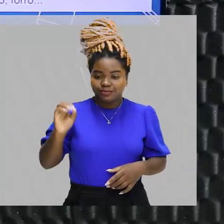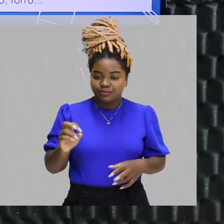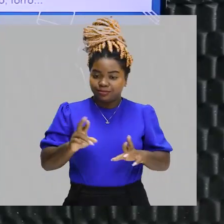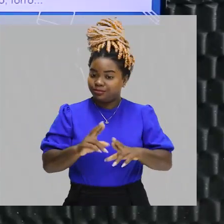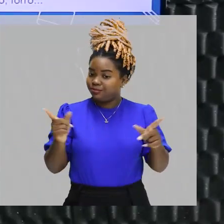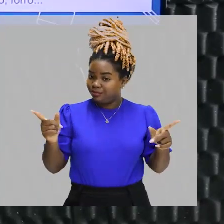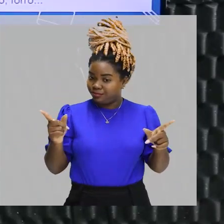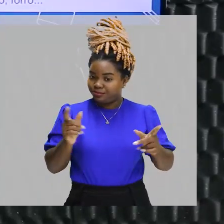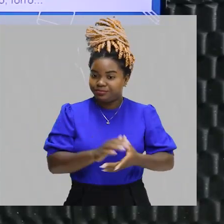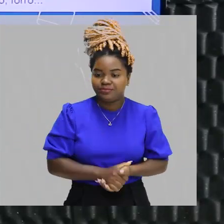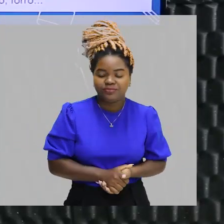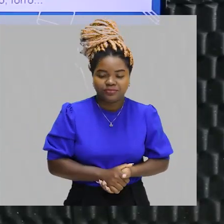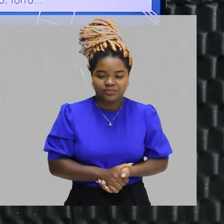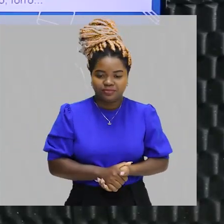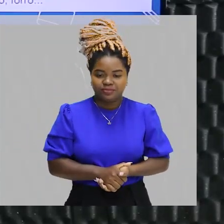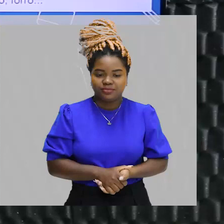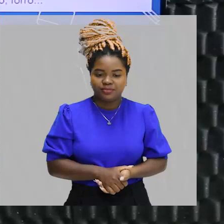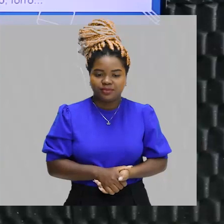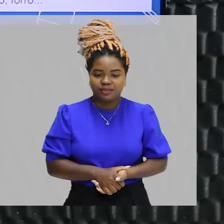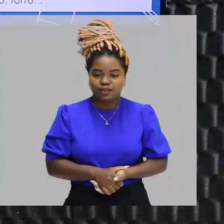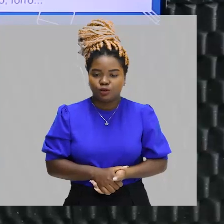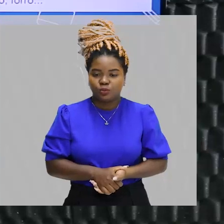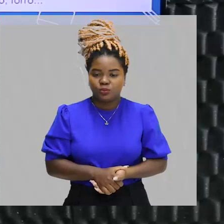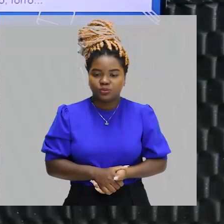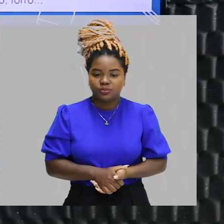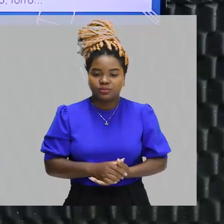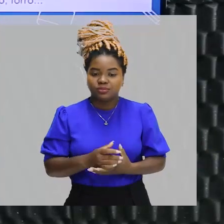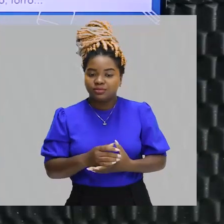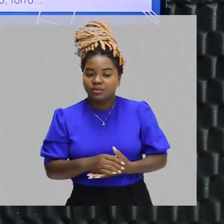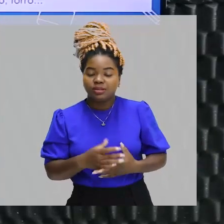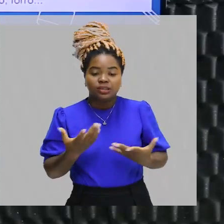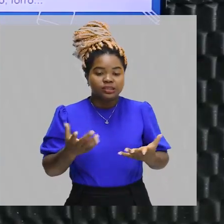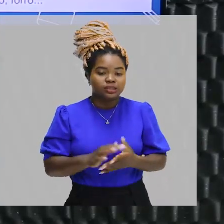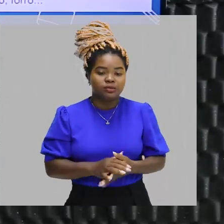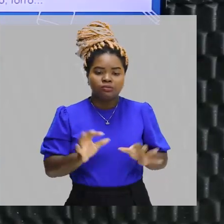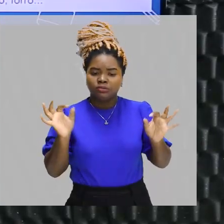a forma, inclusive, de falar de cada um. Ninguém é capaz